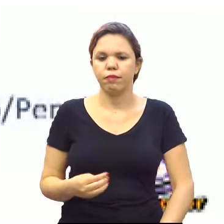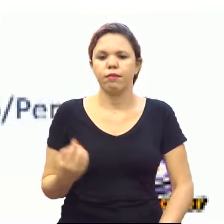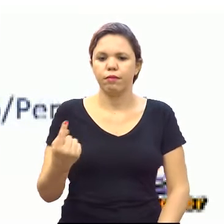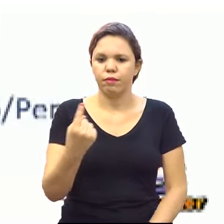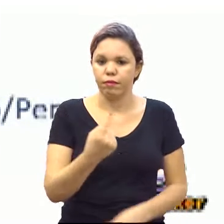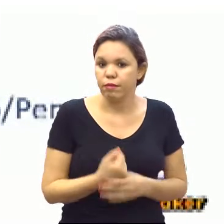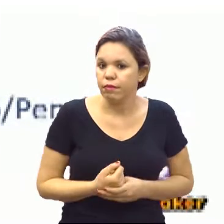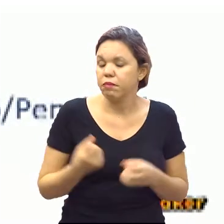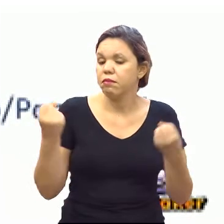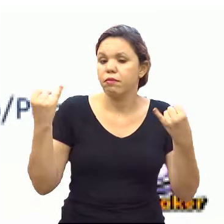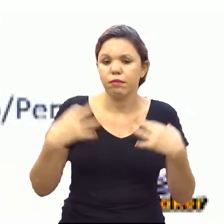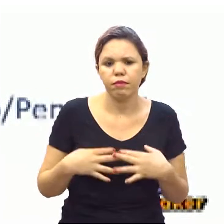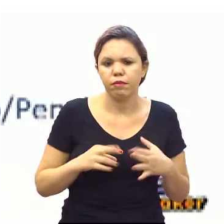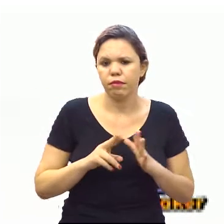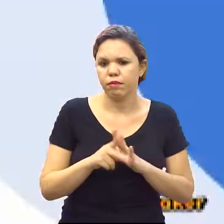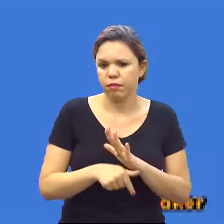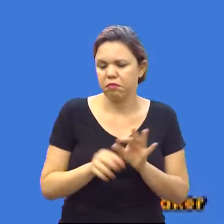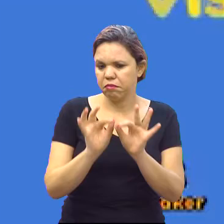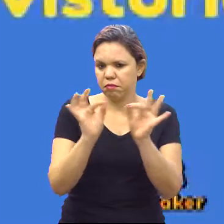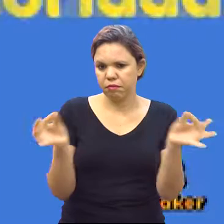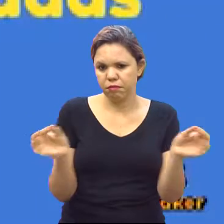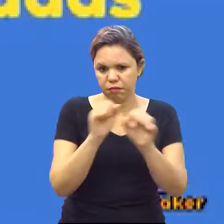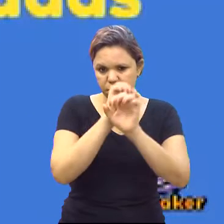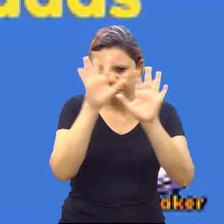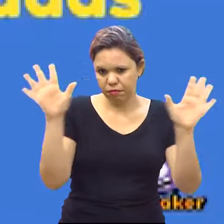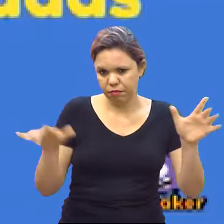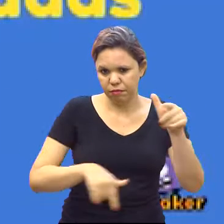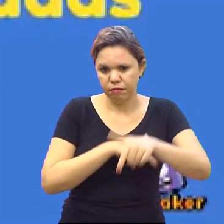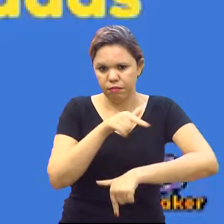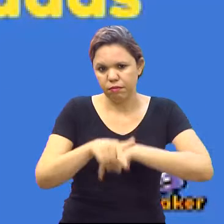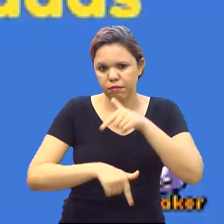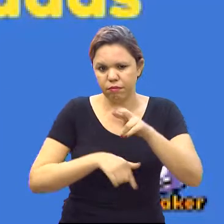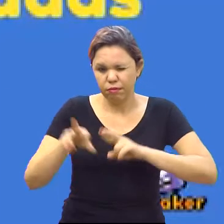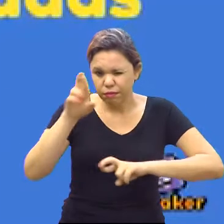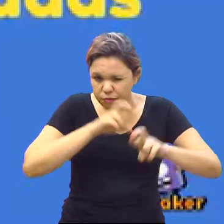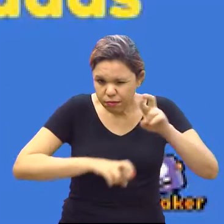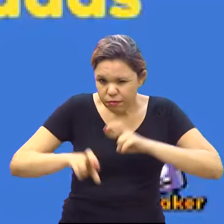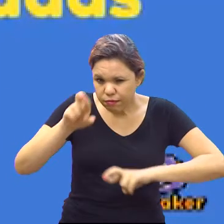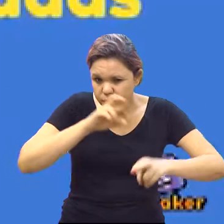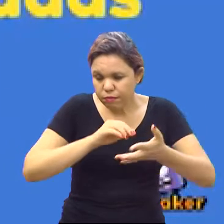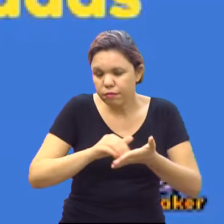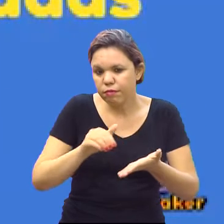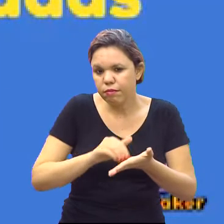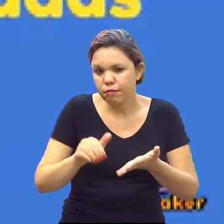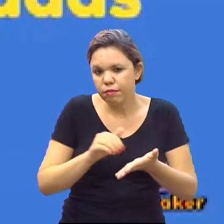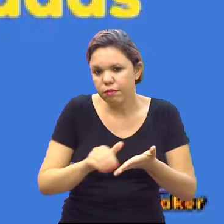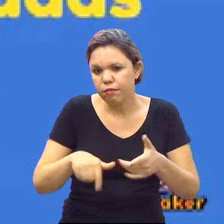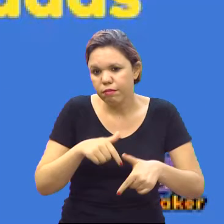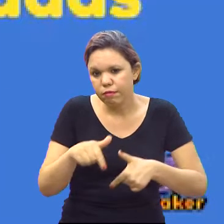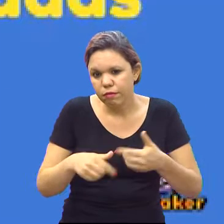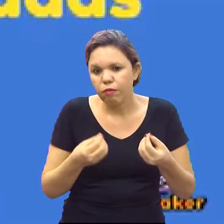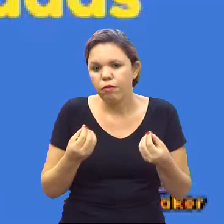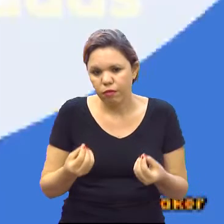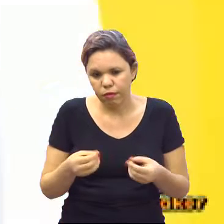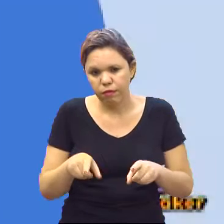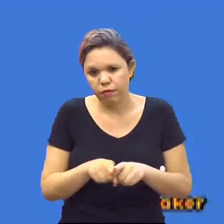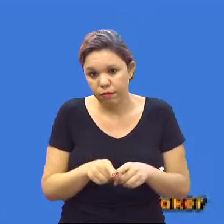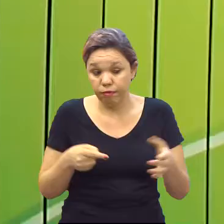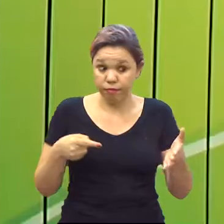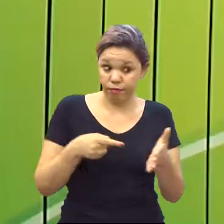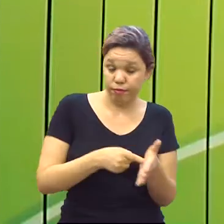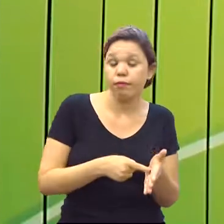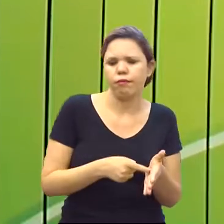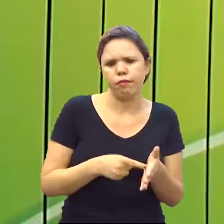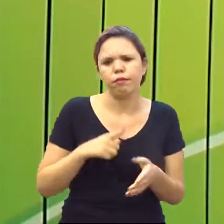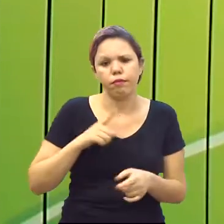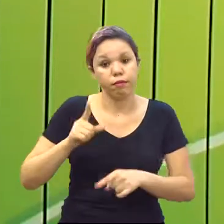duração cada uma, que explicam de forma simplificada os trabalhos de fiscalização da Secretaria, inclusive com canais de